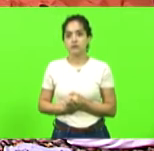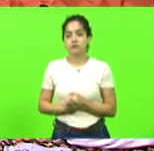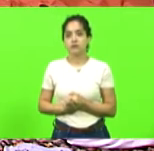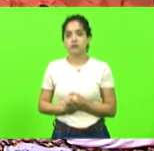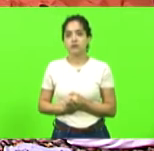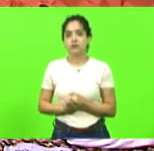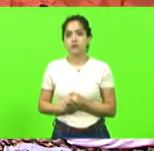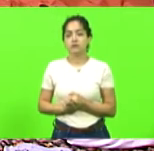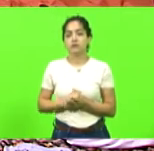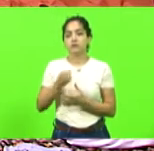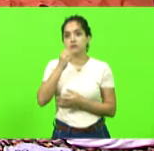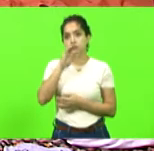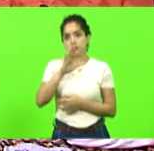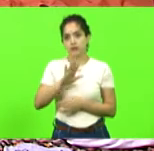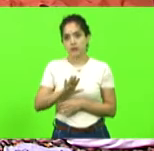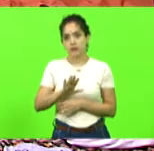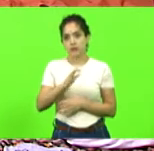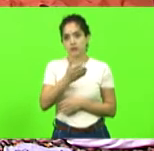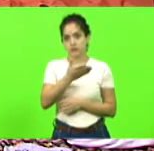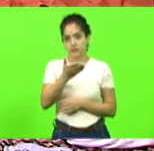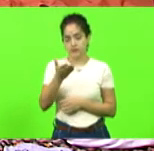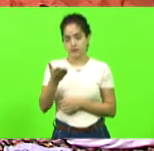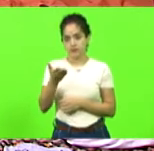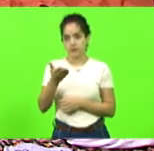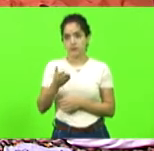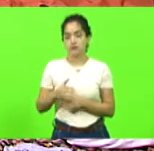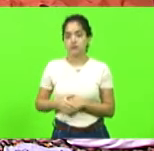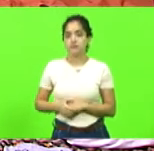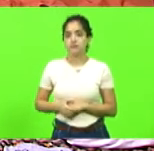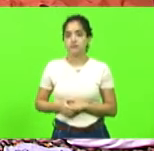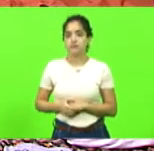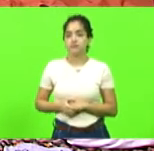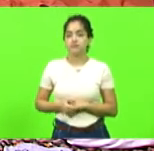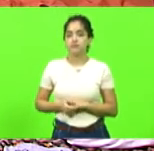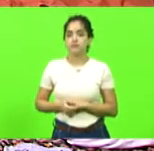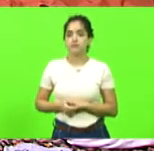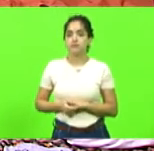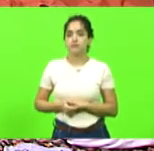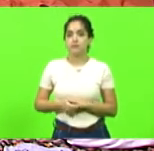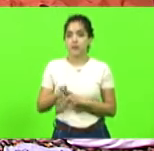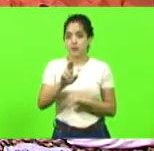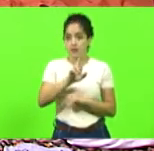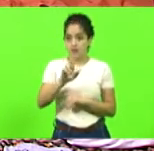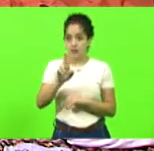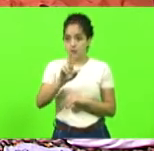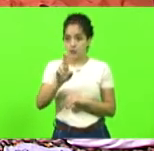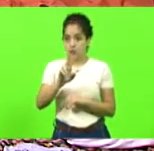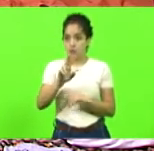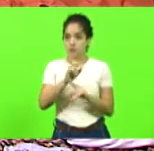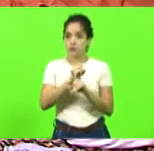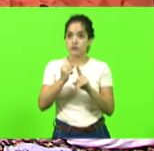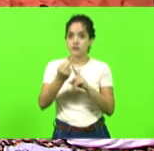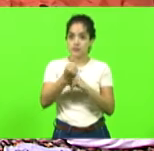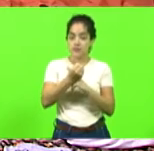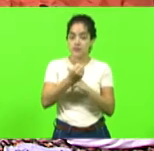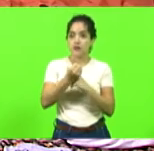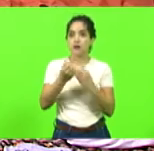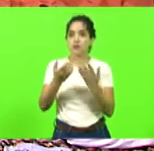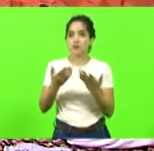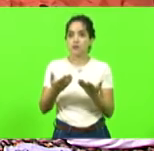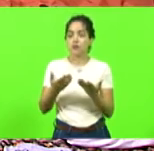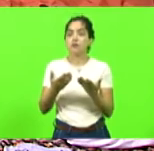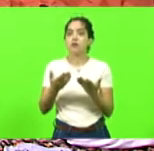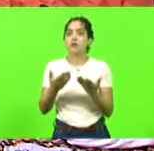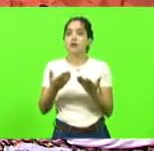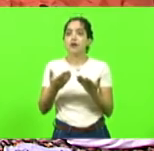Boa tarde a todas, todos e todes. Em nome da Pastoral Social do Regional Sul 4,